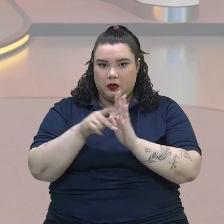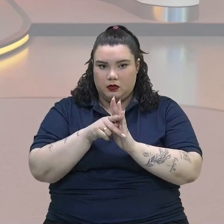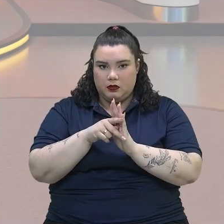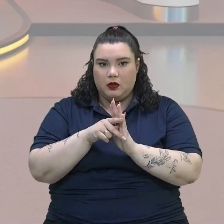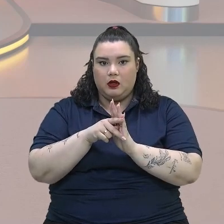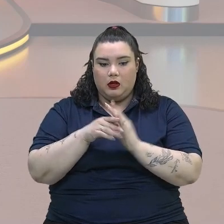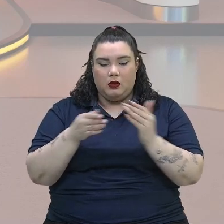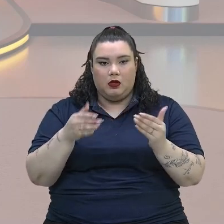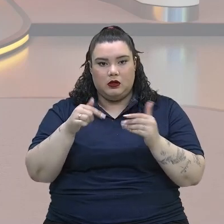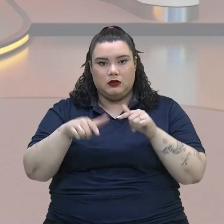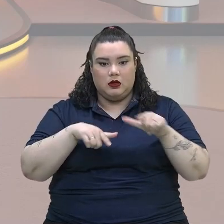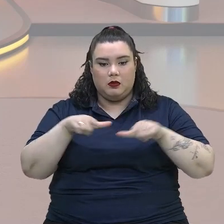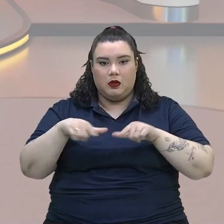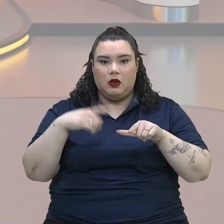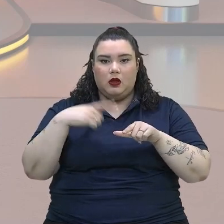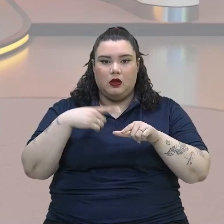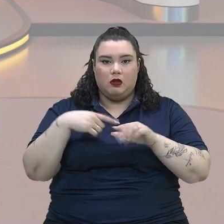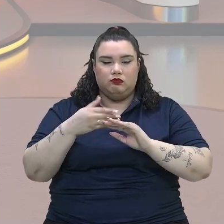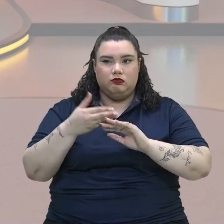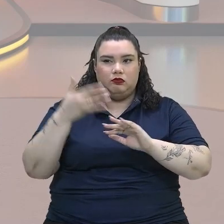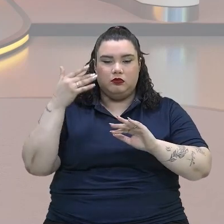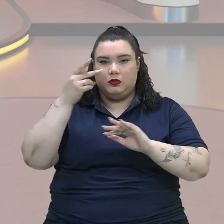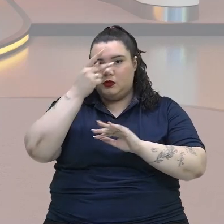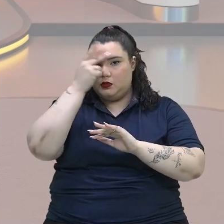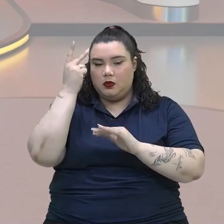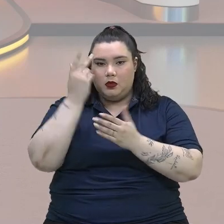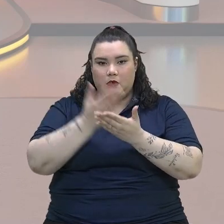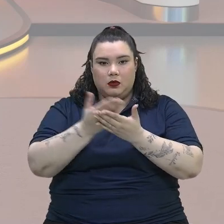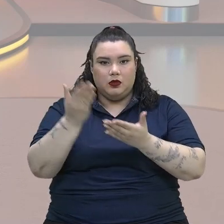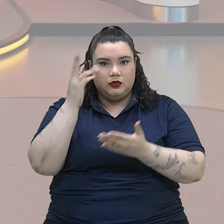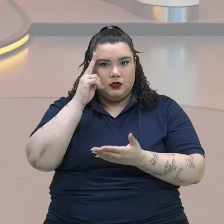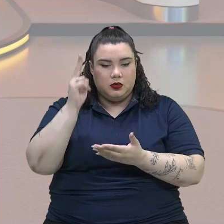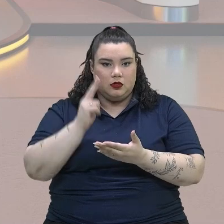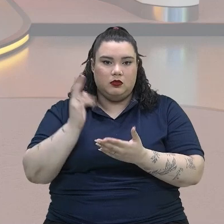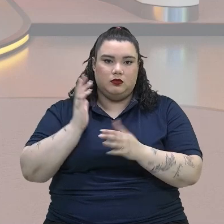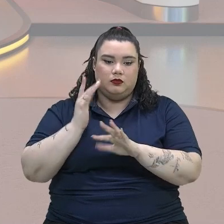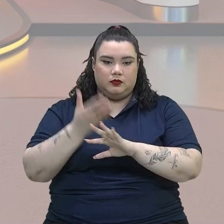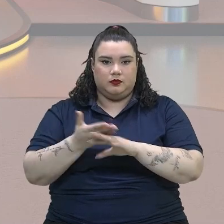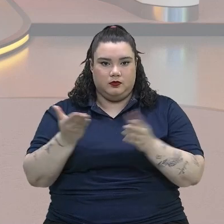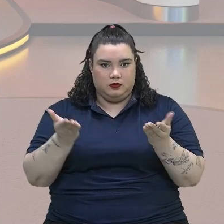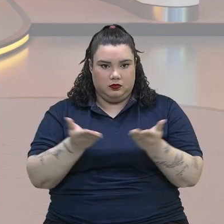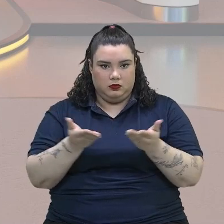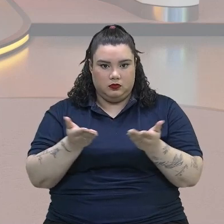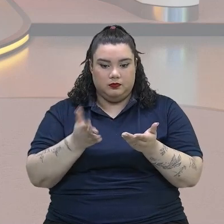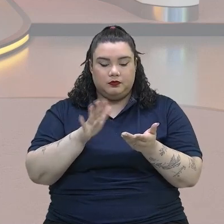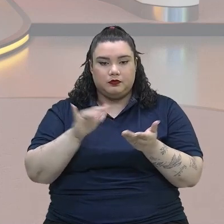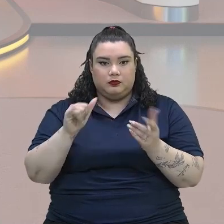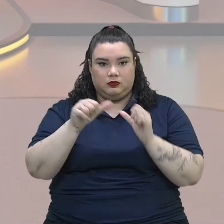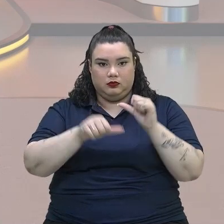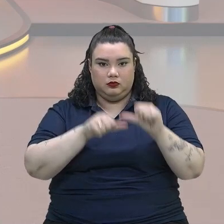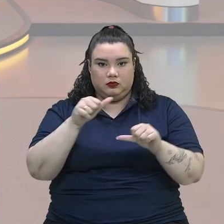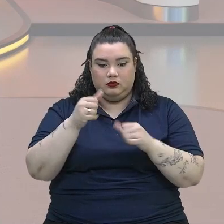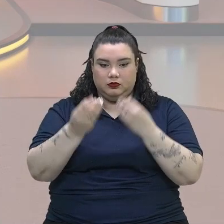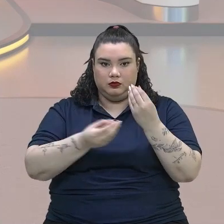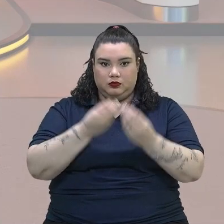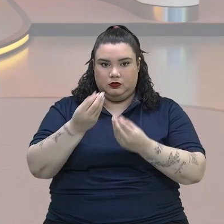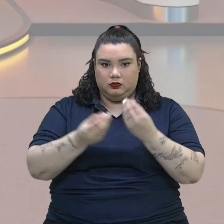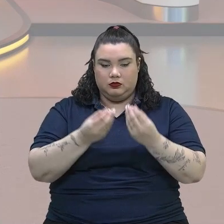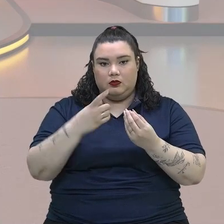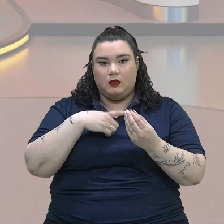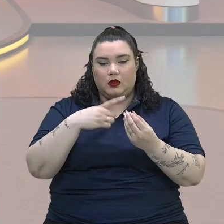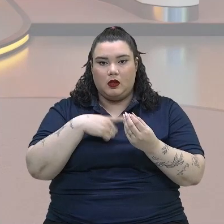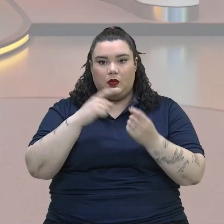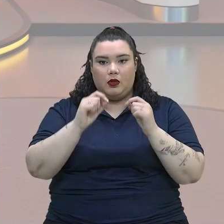trabalho ele vem aí desde, né, os primórdios, desde os nossos antepassados até hoje. Vai mudar a maneira da